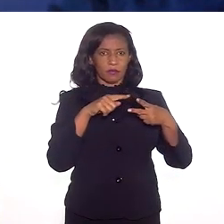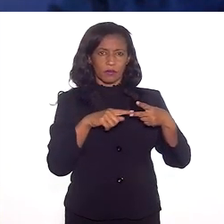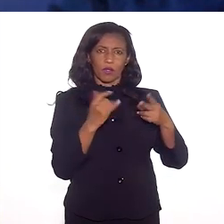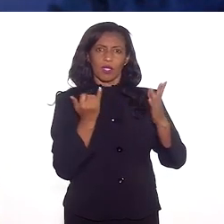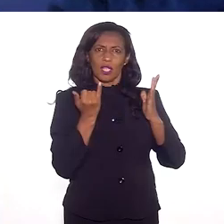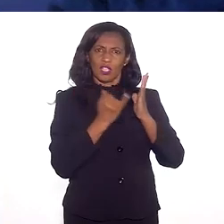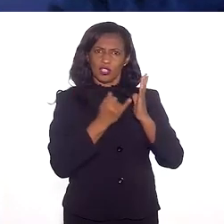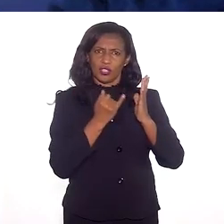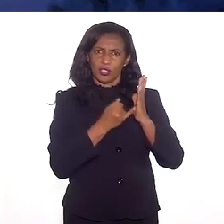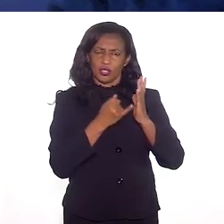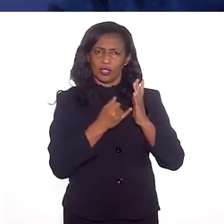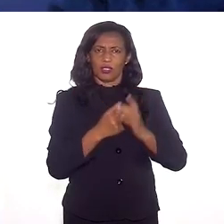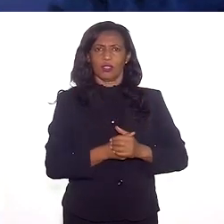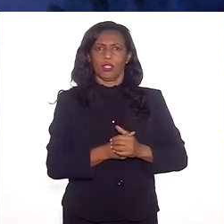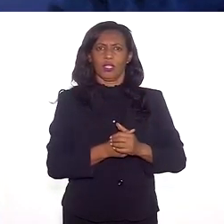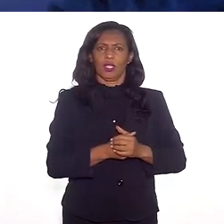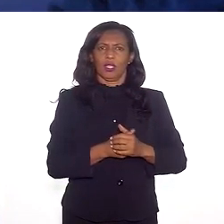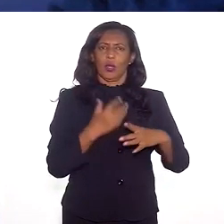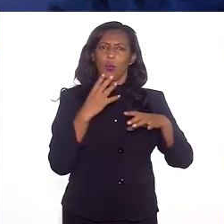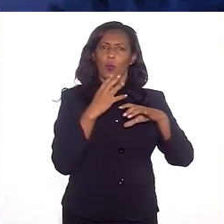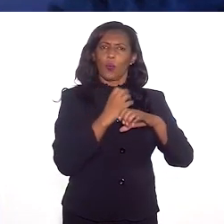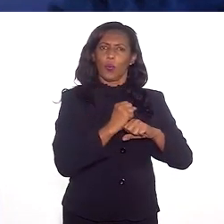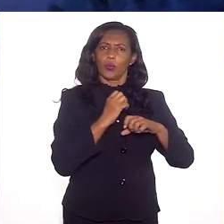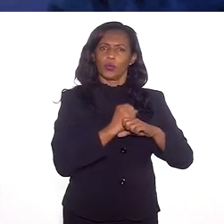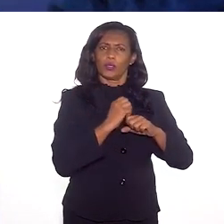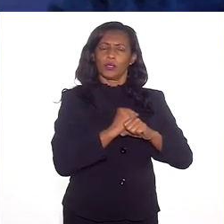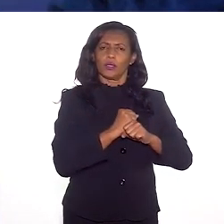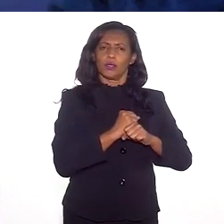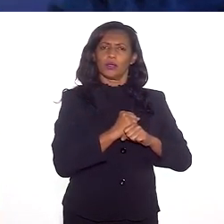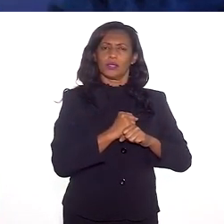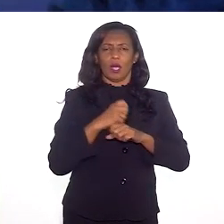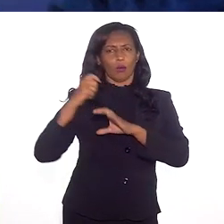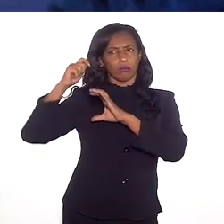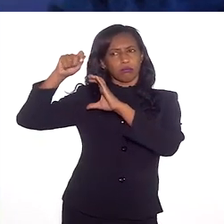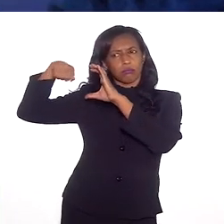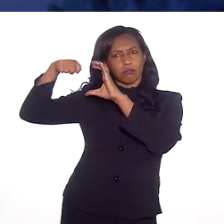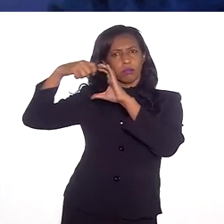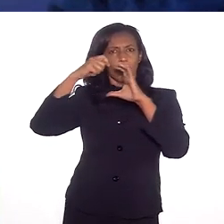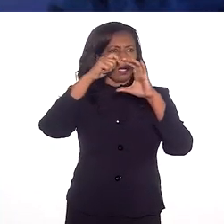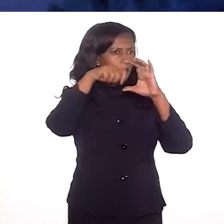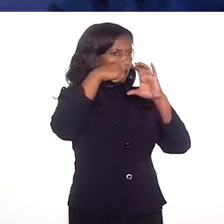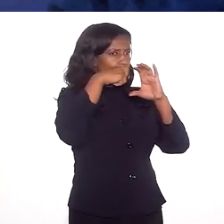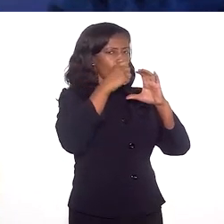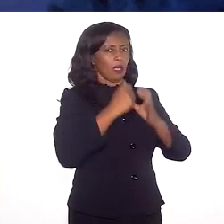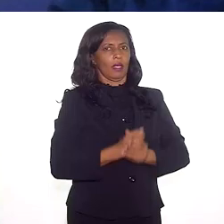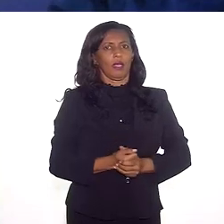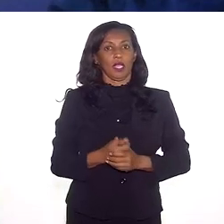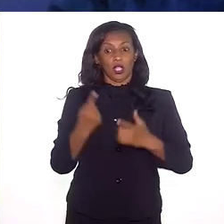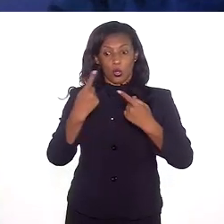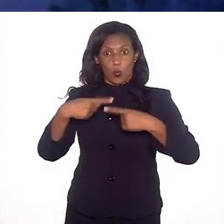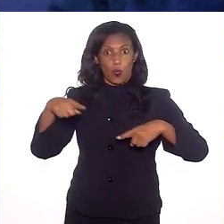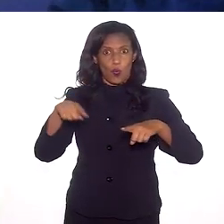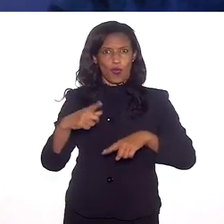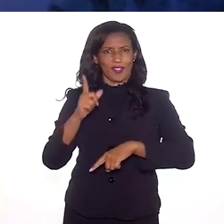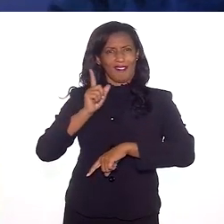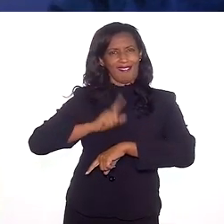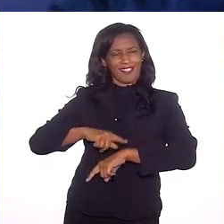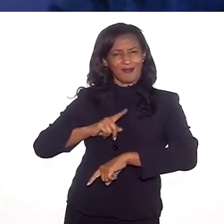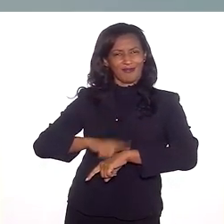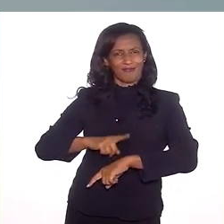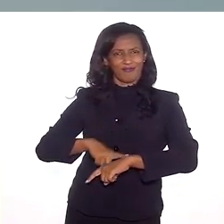dois editais de produção de curta-metragem. Vamos fazer 2 editais de música ao